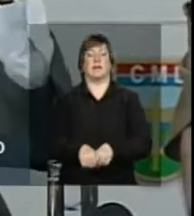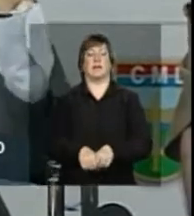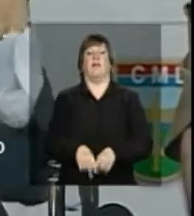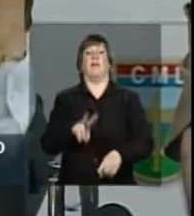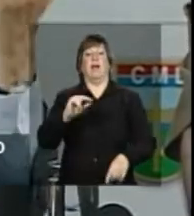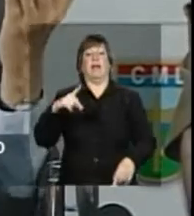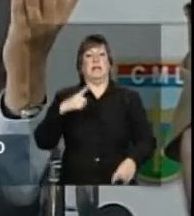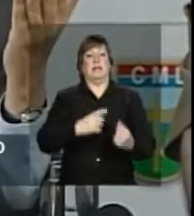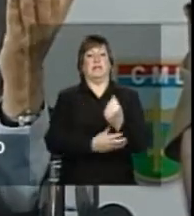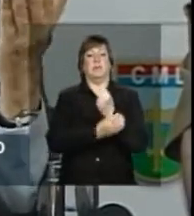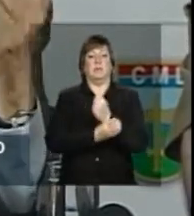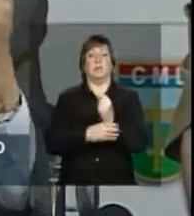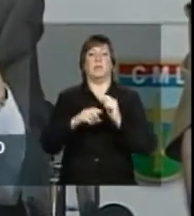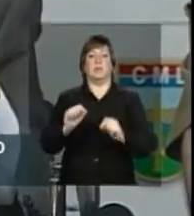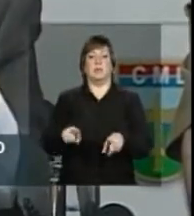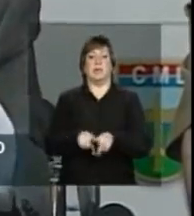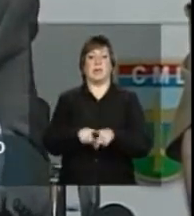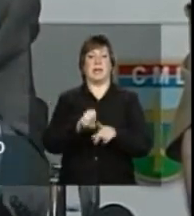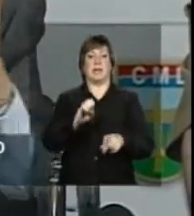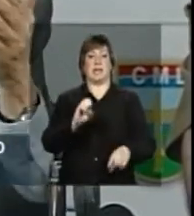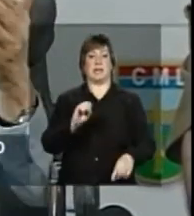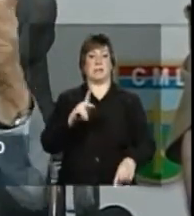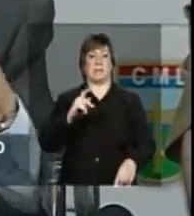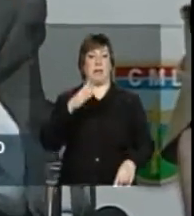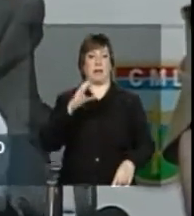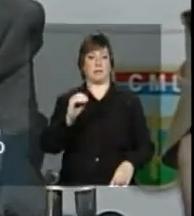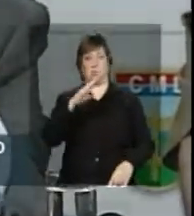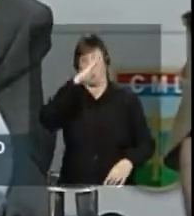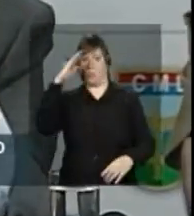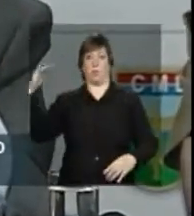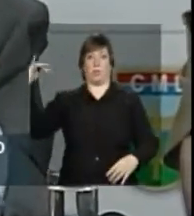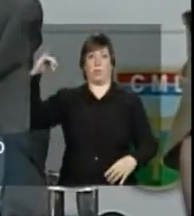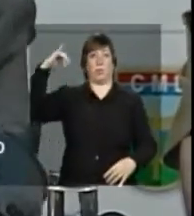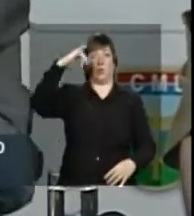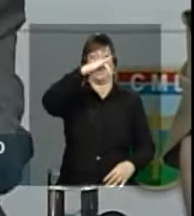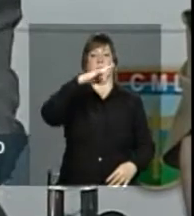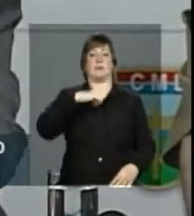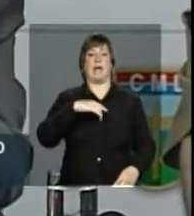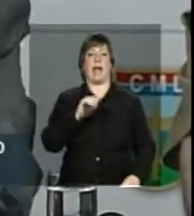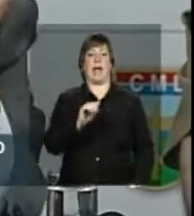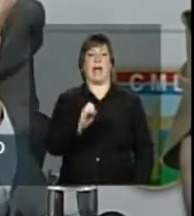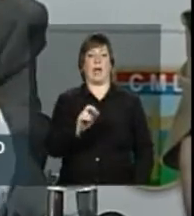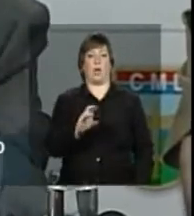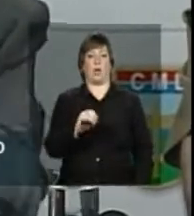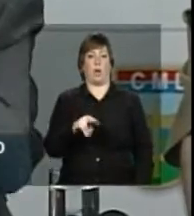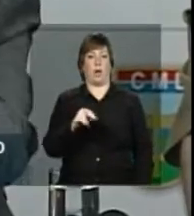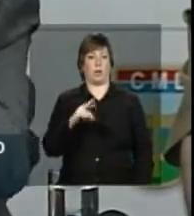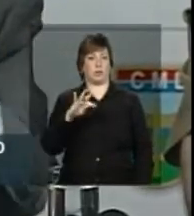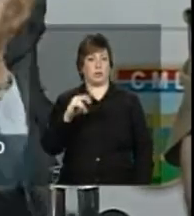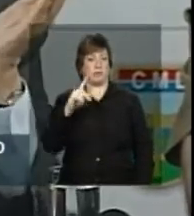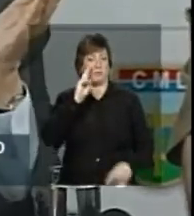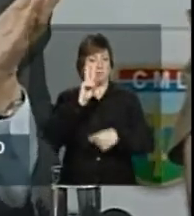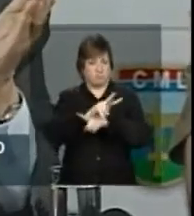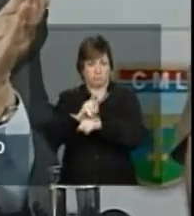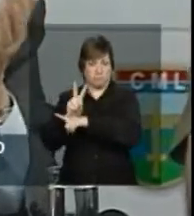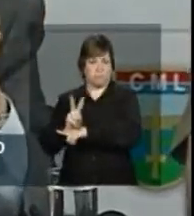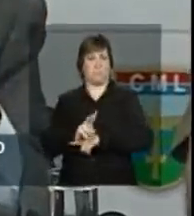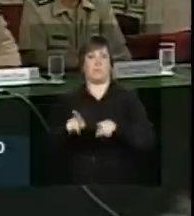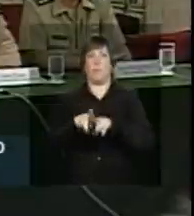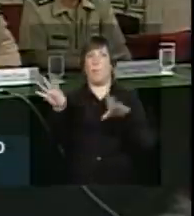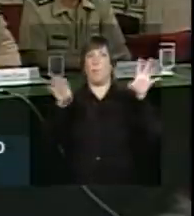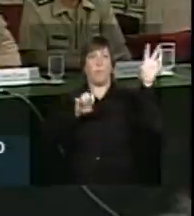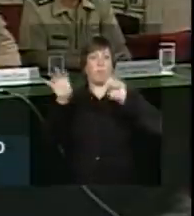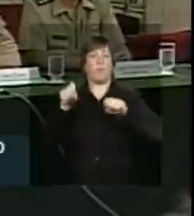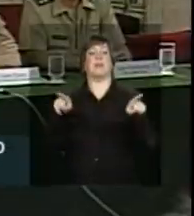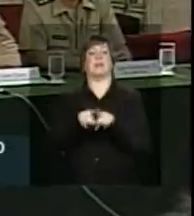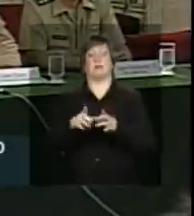uma segurança do espaço aéreo, que será protegido pela aeronáutica, e da área marítima, aqui adjacente.